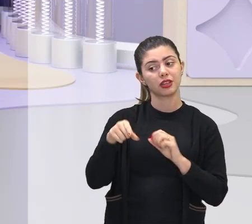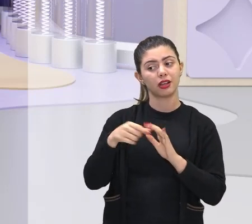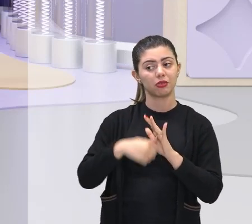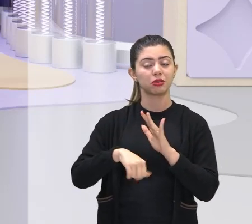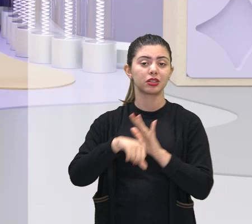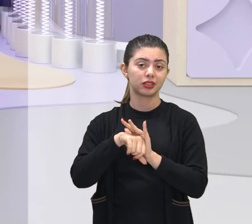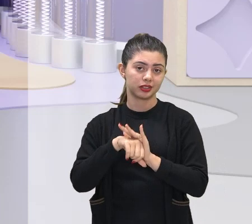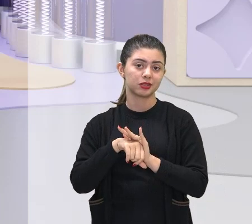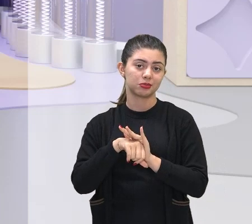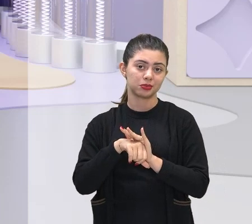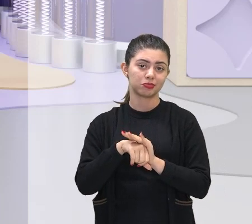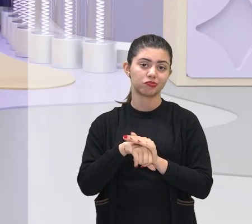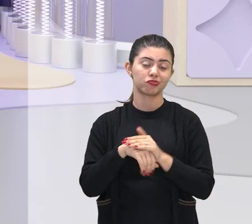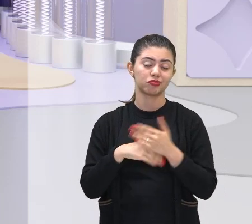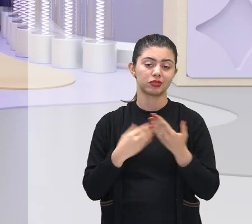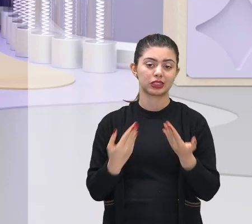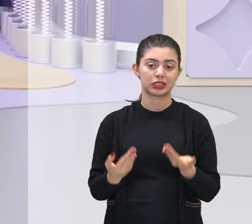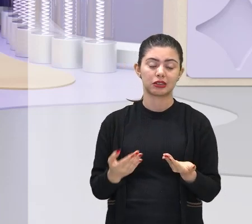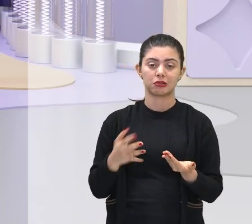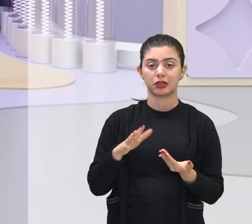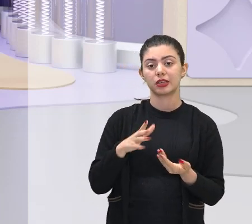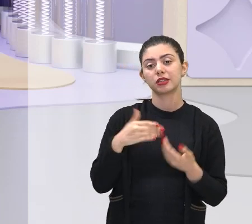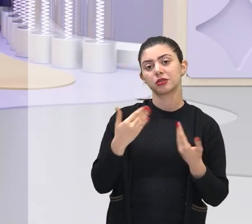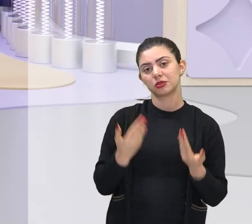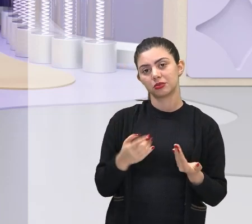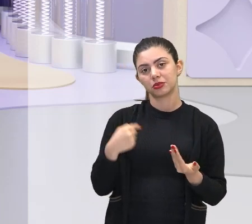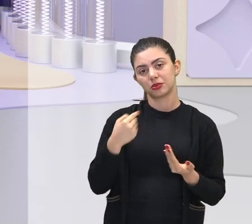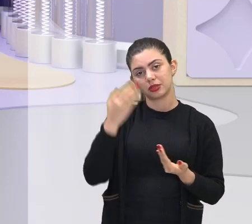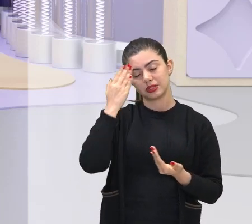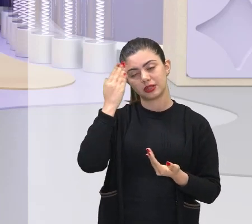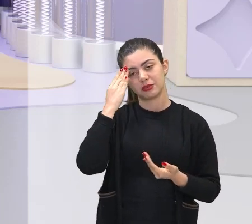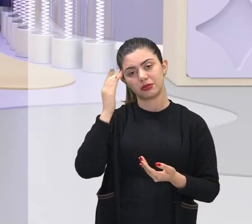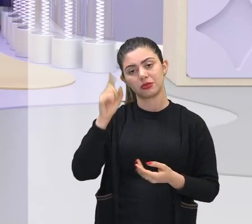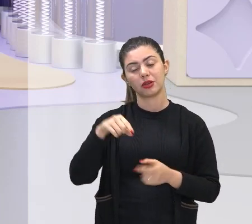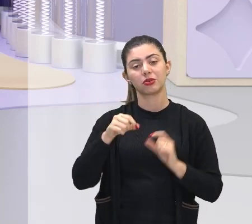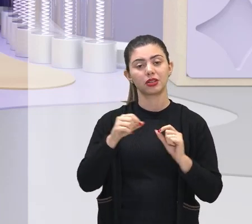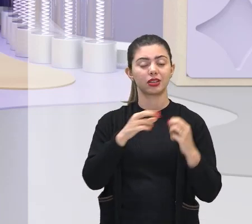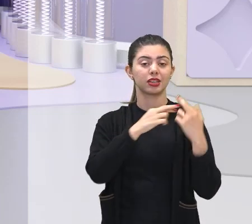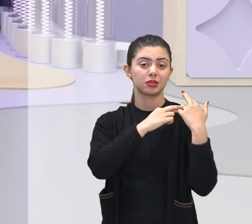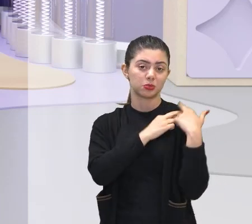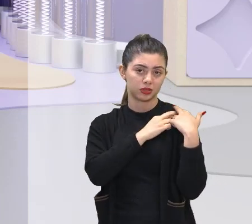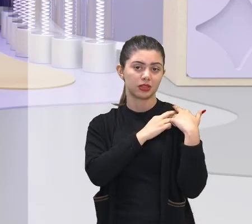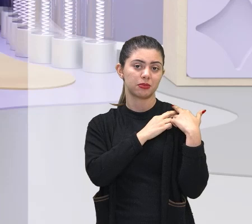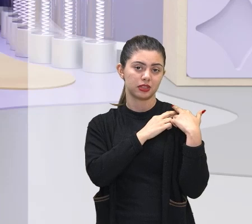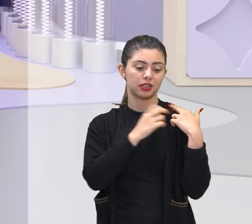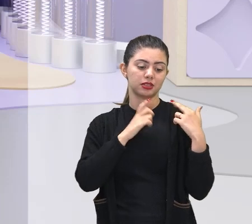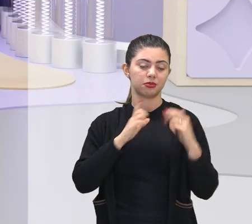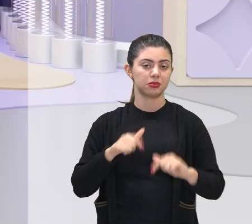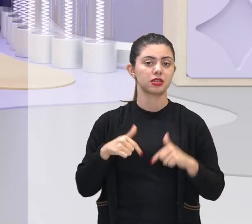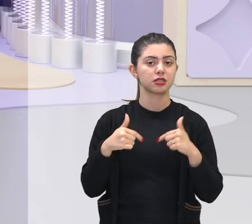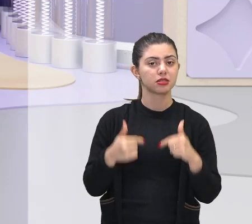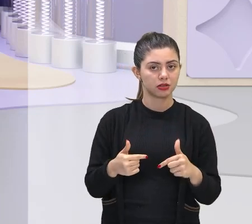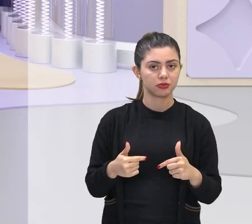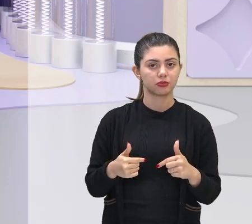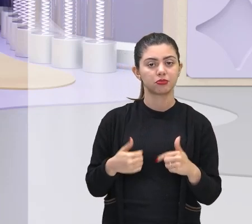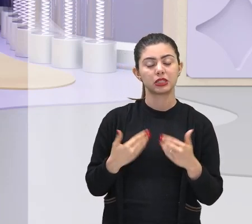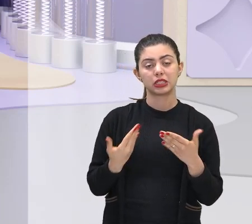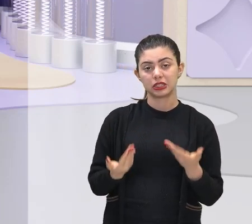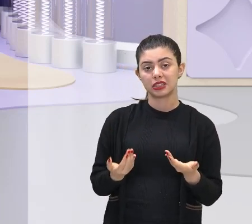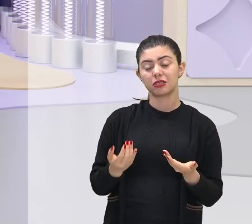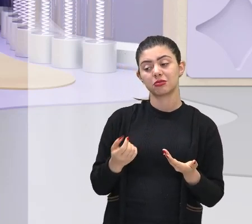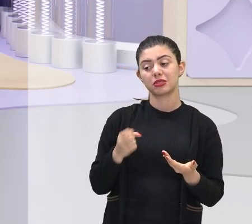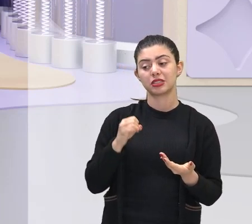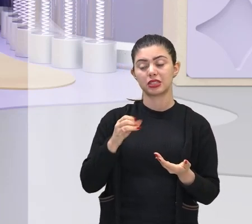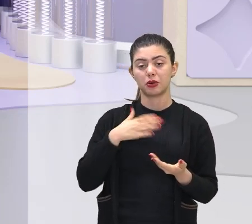meus crimes. É o que a ética e a moral vão chamar de responsabilidade. Eu preciso responder